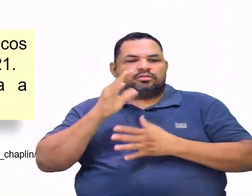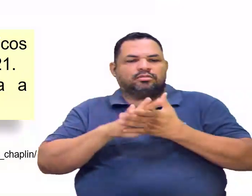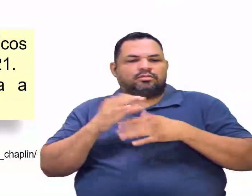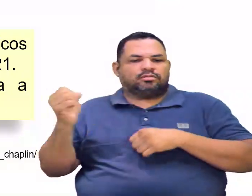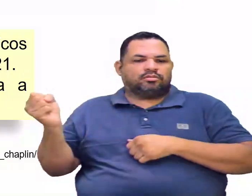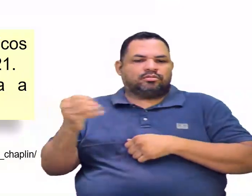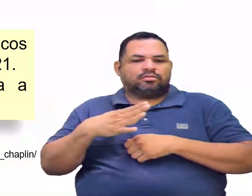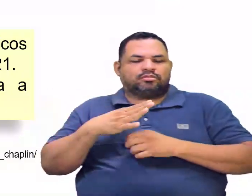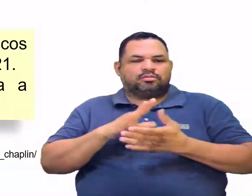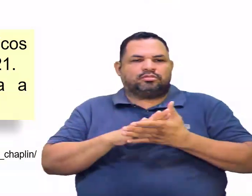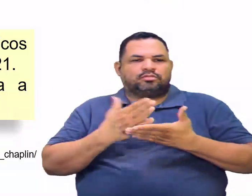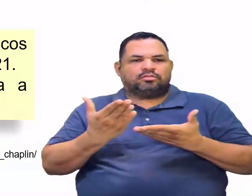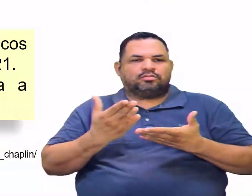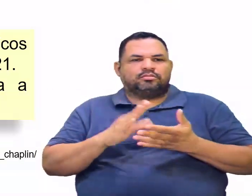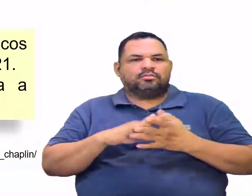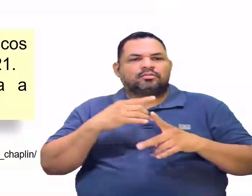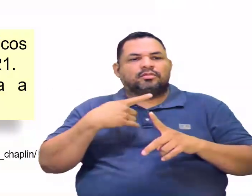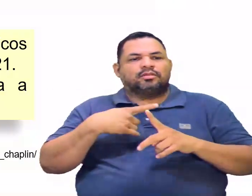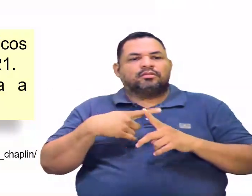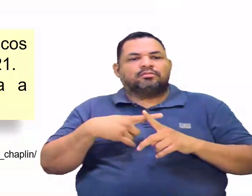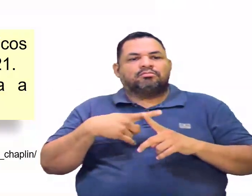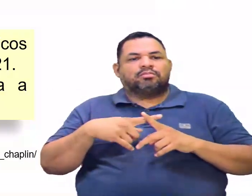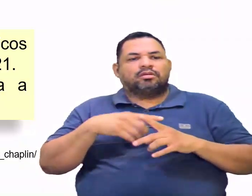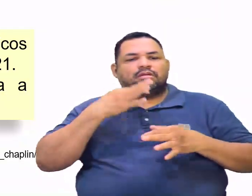mais famoso de todos, por causa da crítica